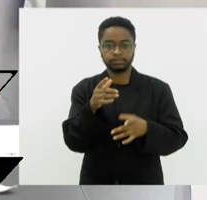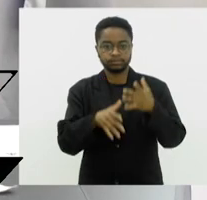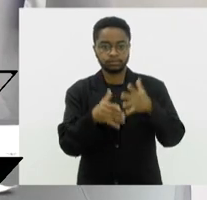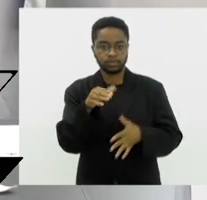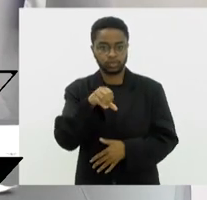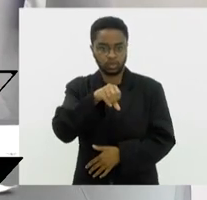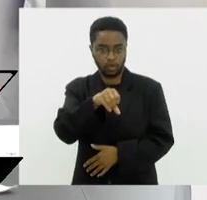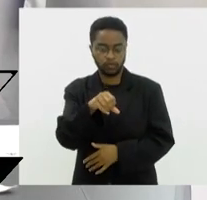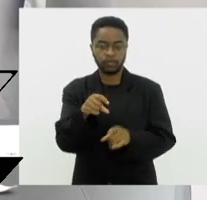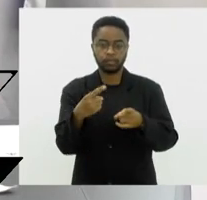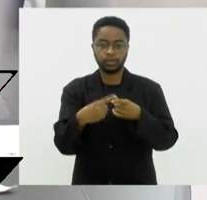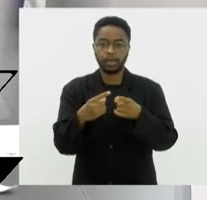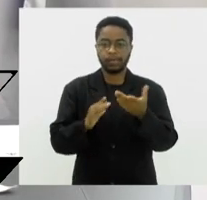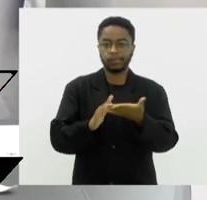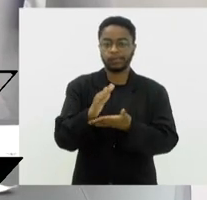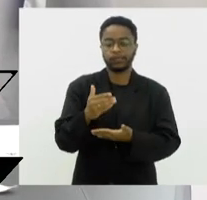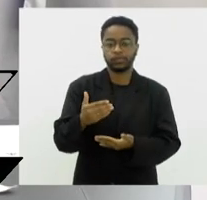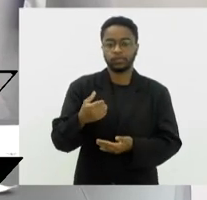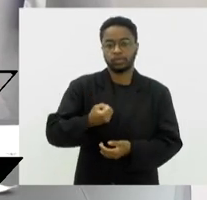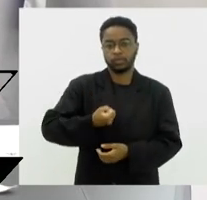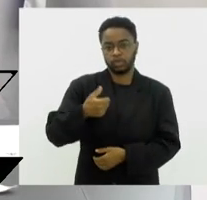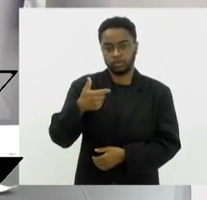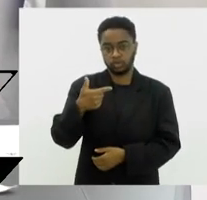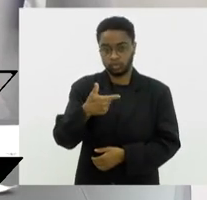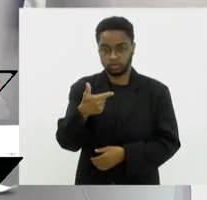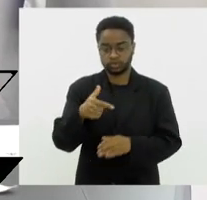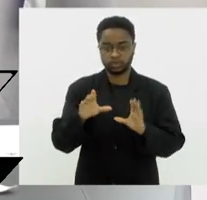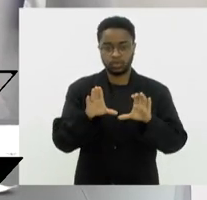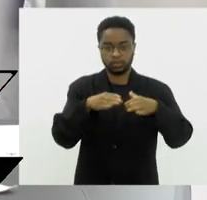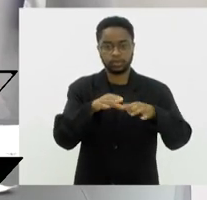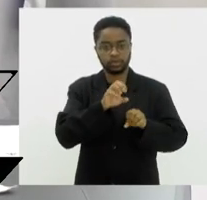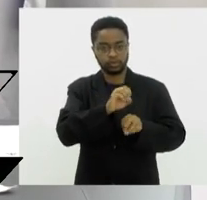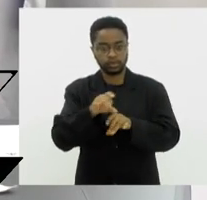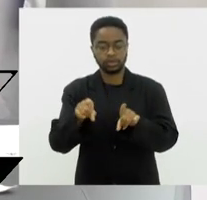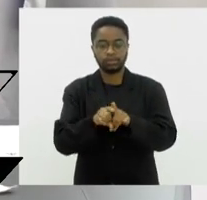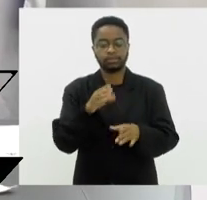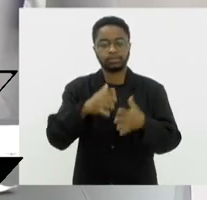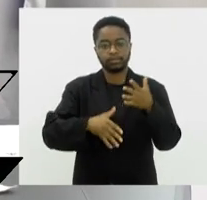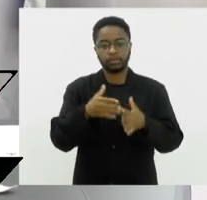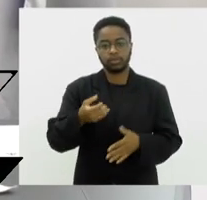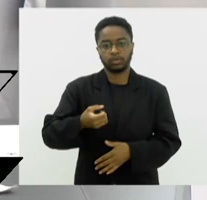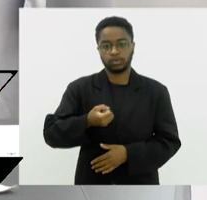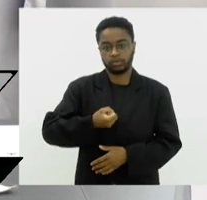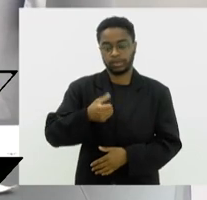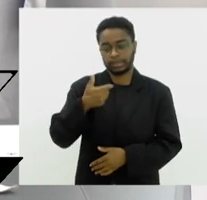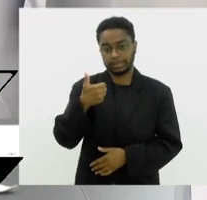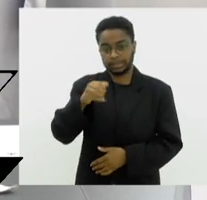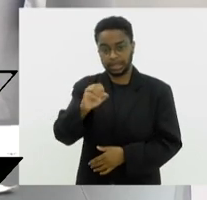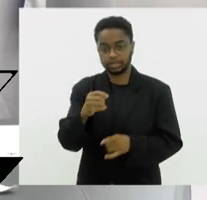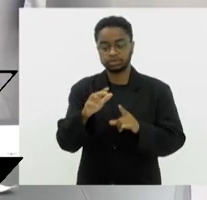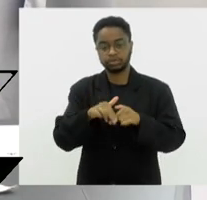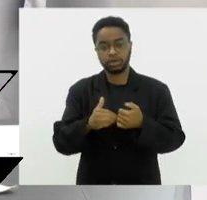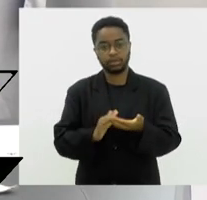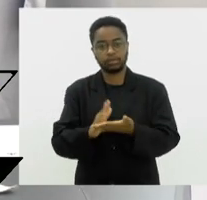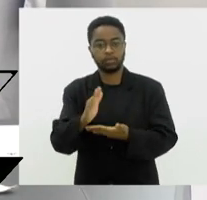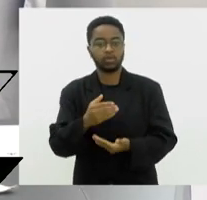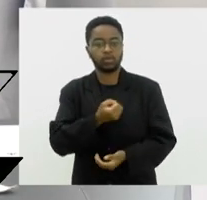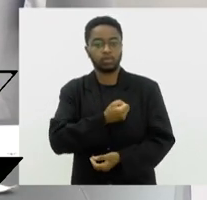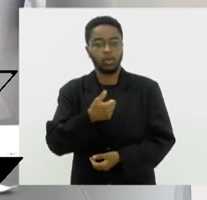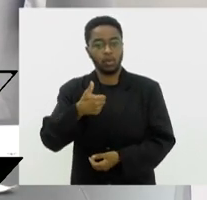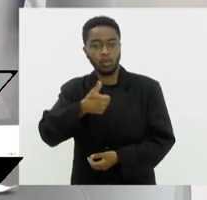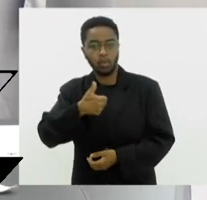pela aprovação da emenda 2 da Comissão de Educação, prejudicada a emenda 10 pela aprovação da emenda 1 da Comissão de